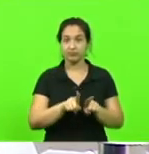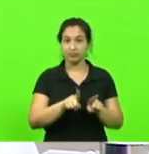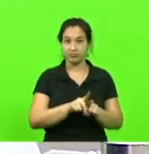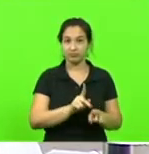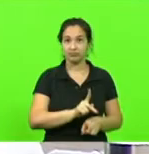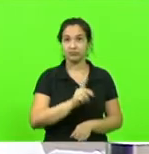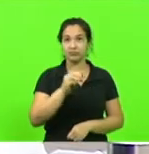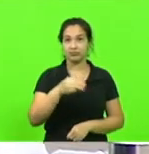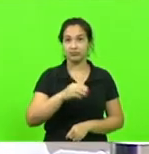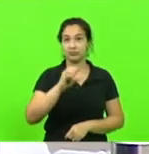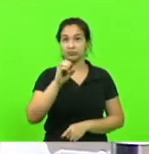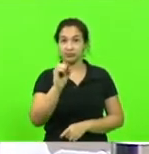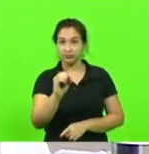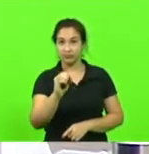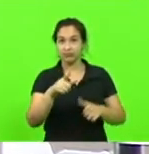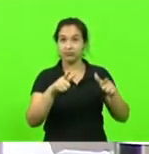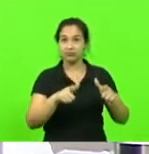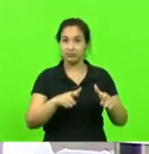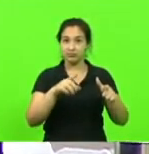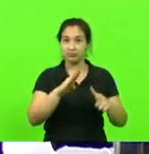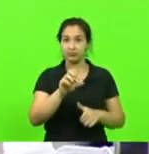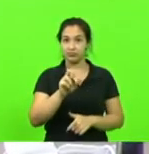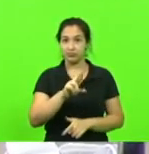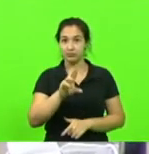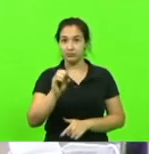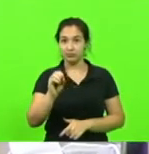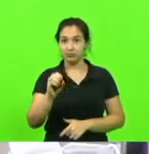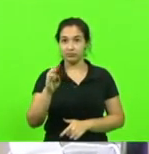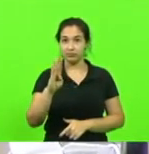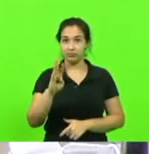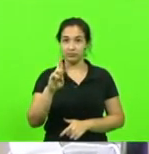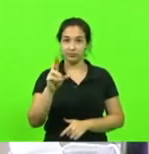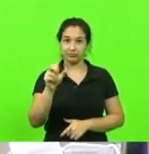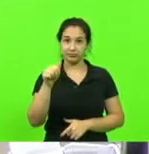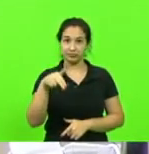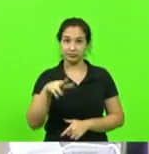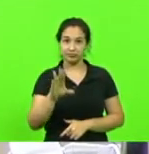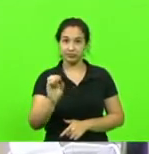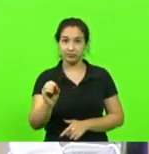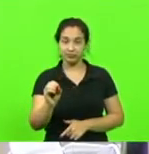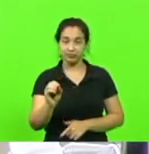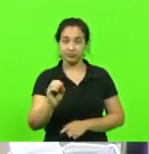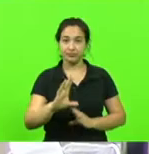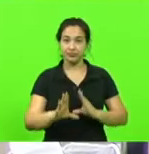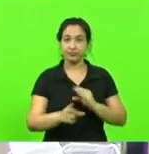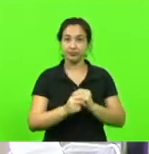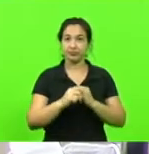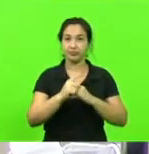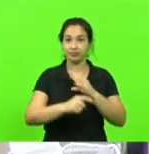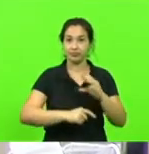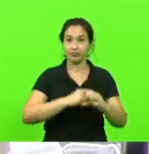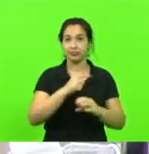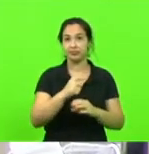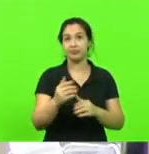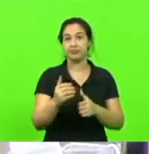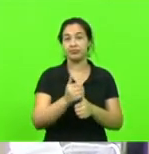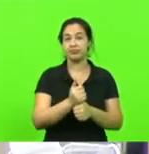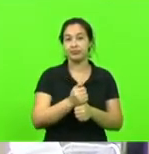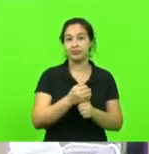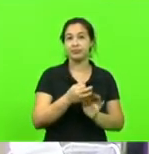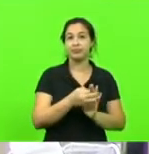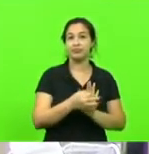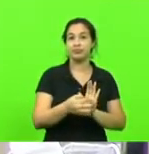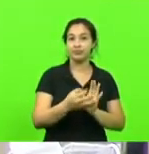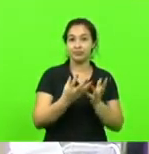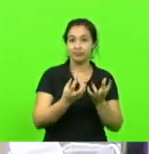localidade de Barro Branco, quilômetro 3. Com emenda substitutiva global e pareceres favoráveis das